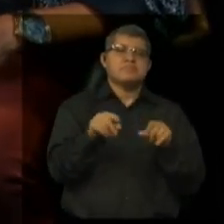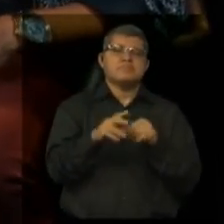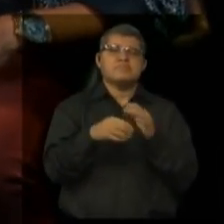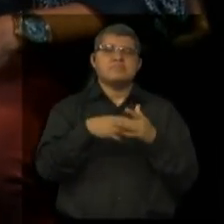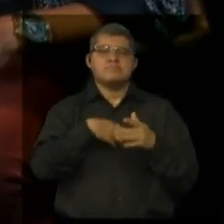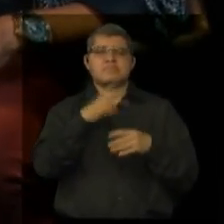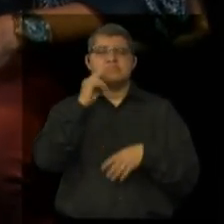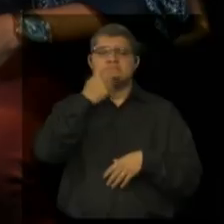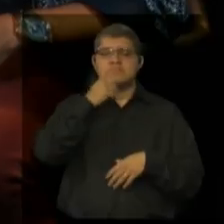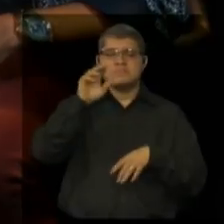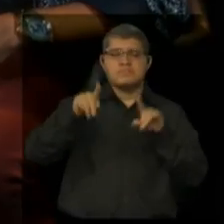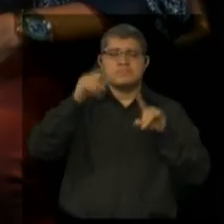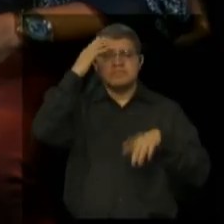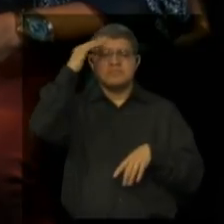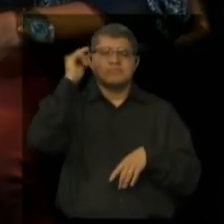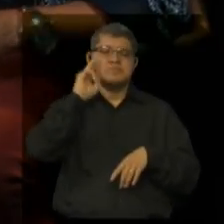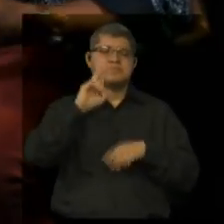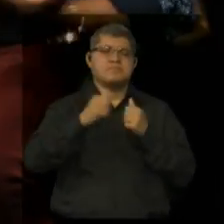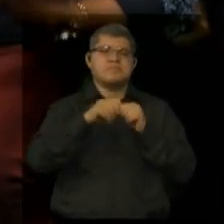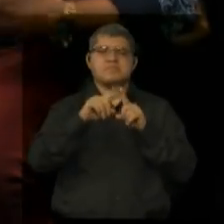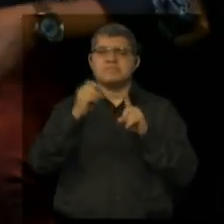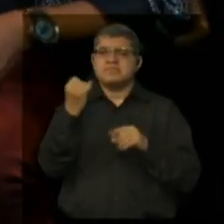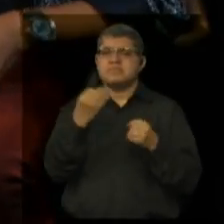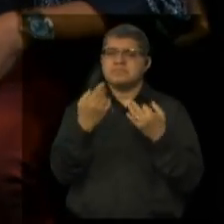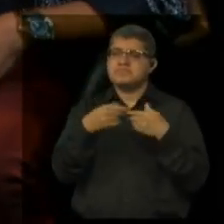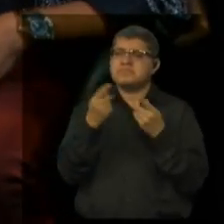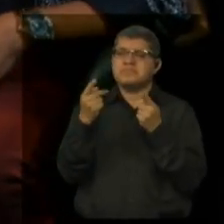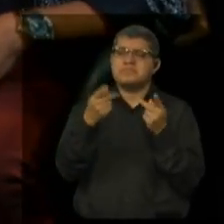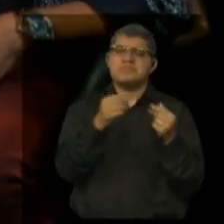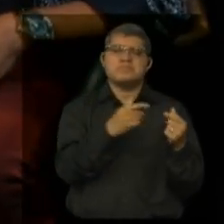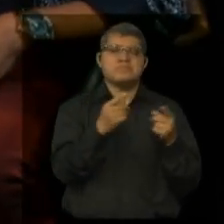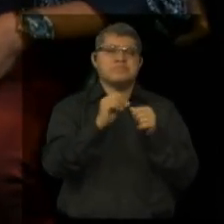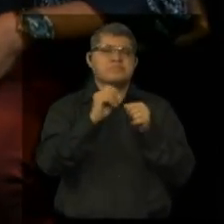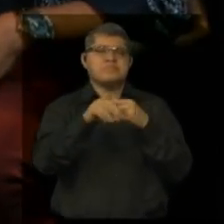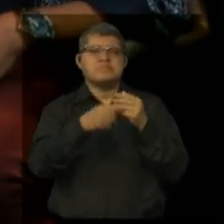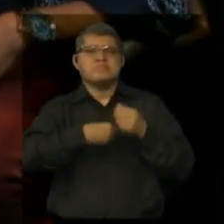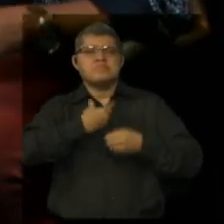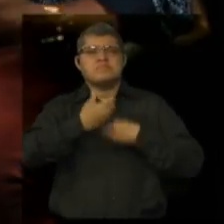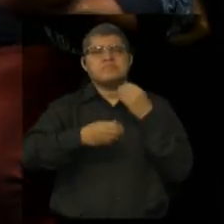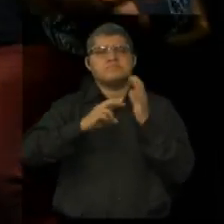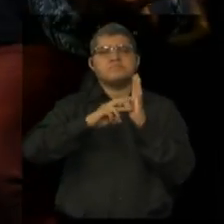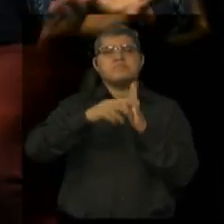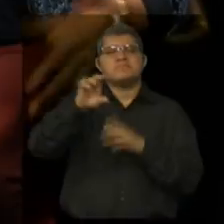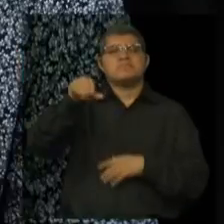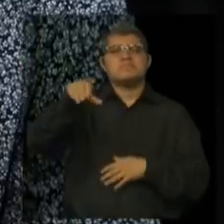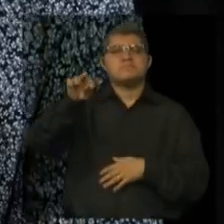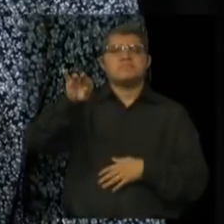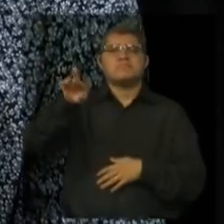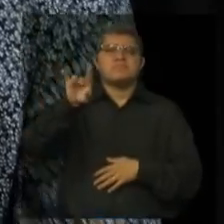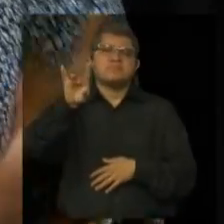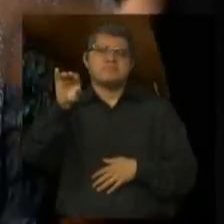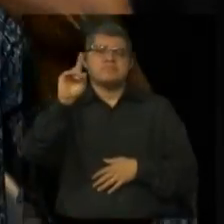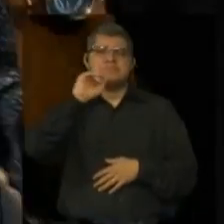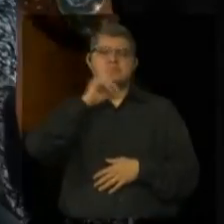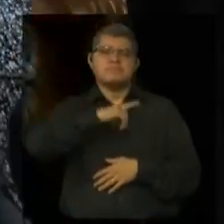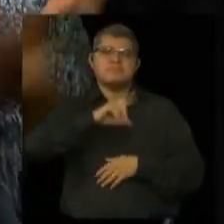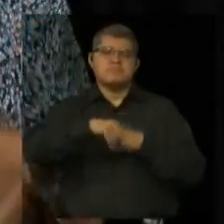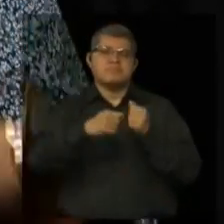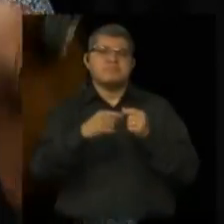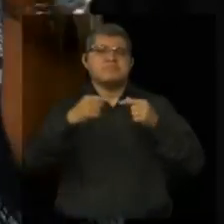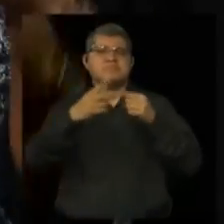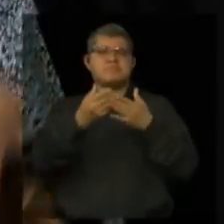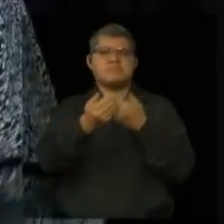Era um artista, né? Muito sensível, né? Quando eu o convidei para fazer o Poetas de Concerto, ele assim... Eu tenho,